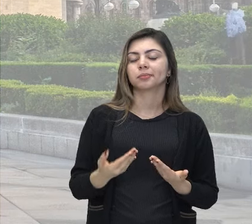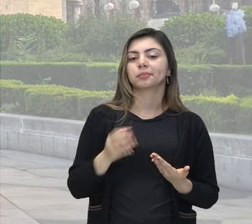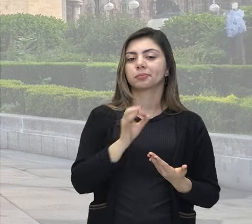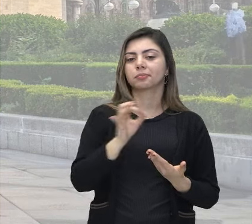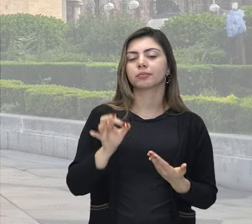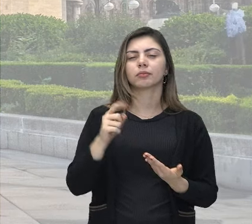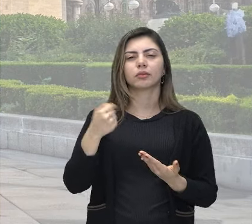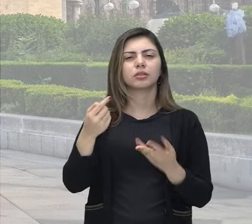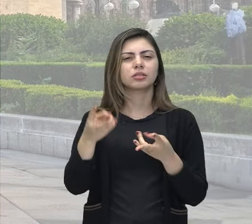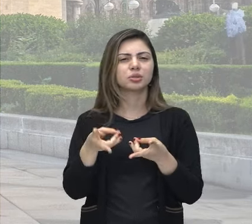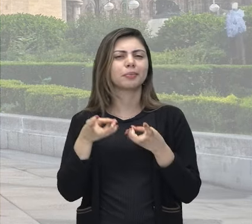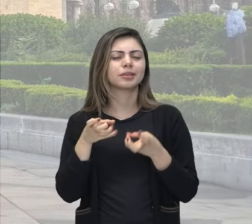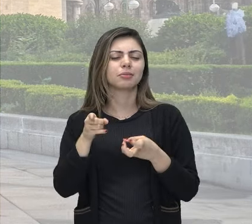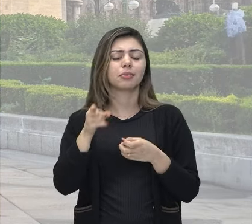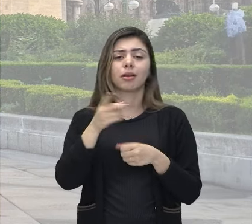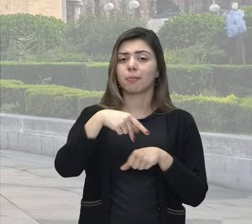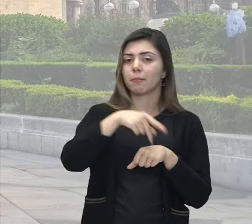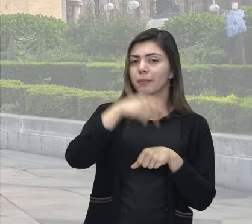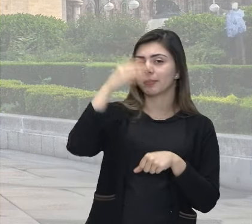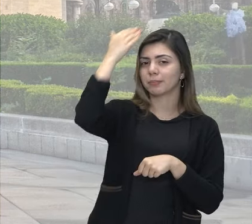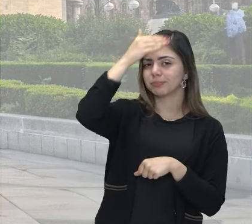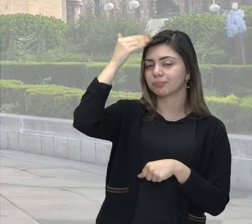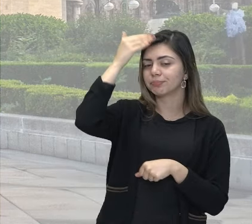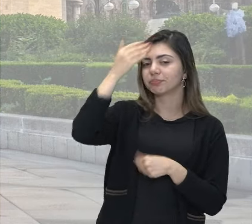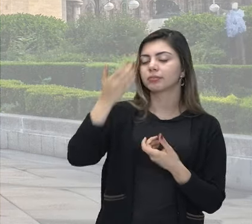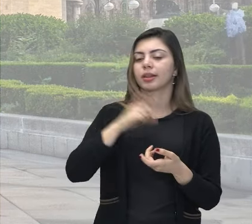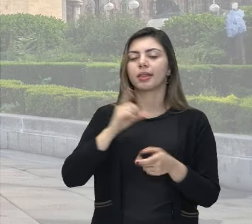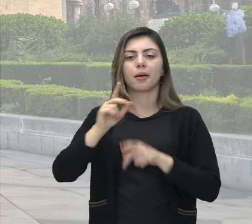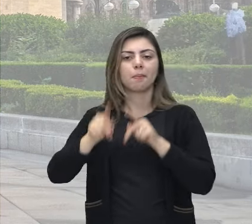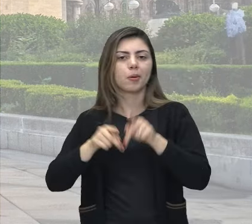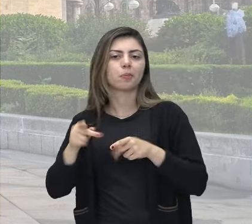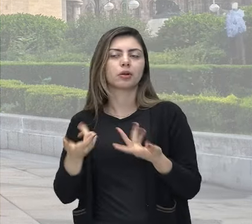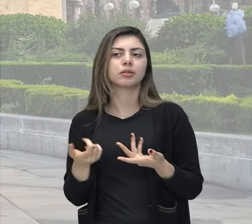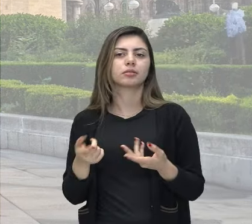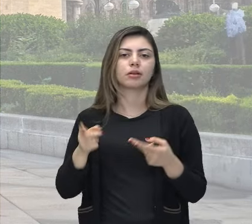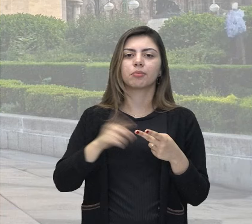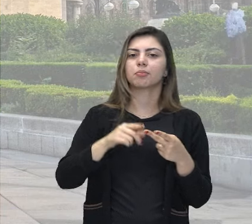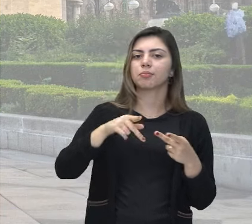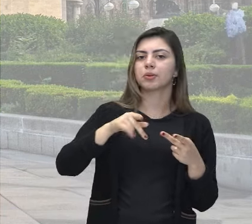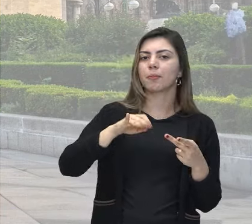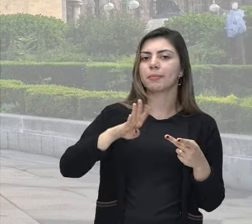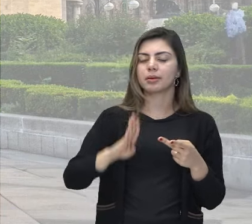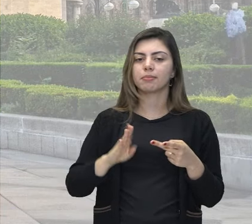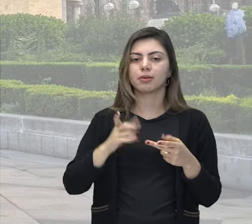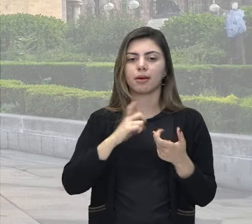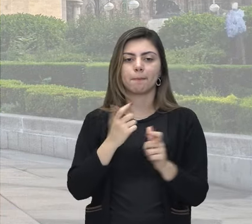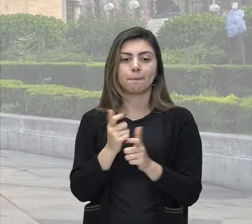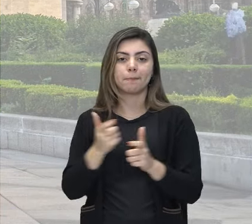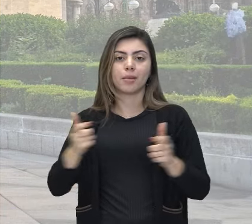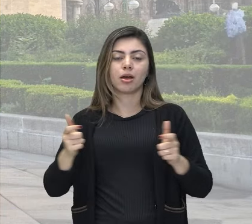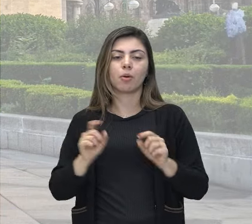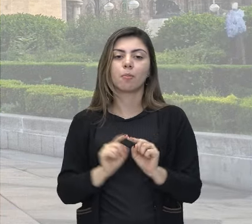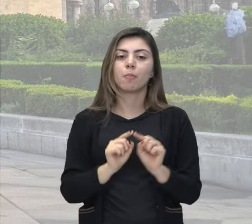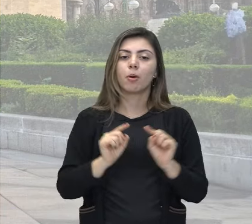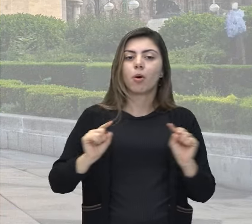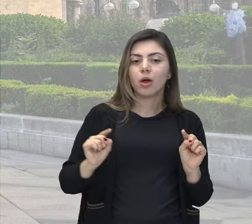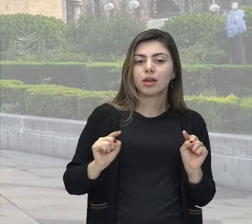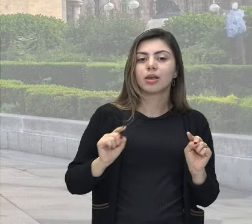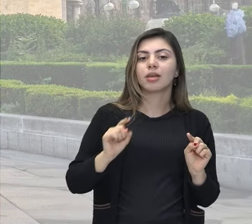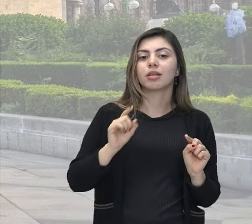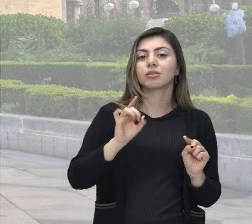te observa aí que o México, gente, em relação tanto à população quanto ao PIB, vai ser superado apenas